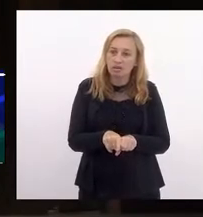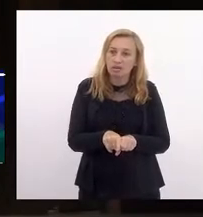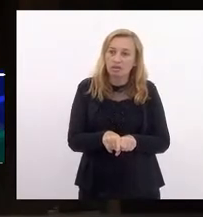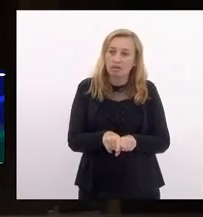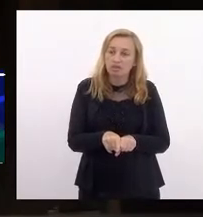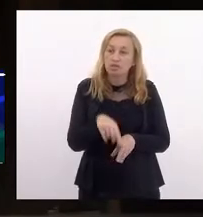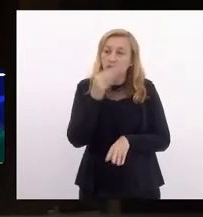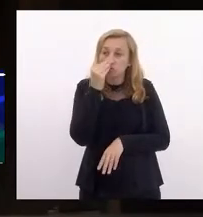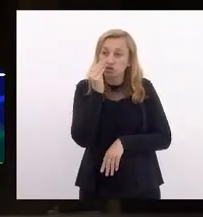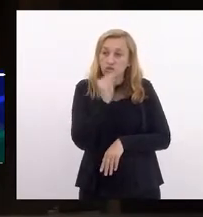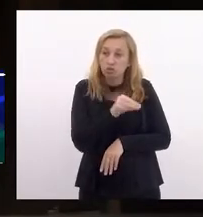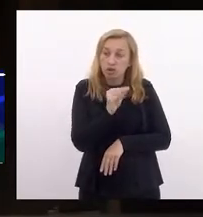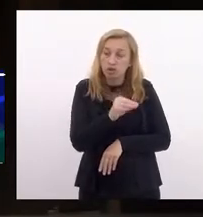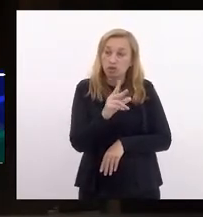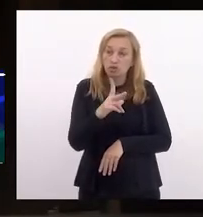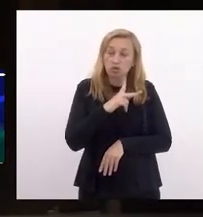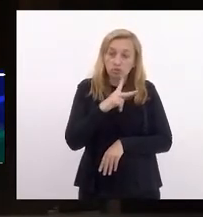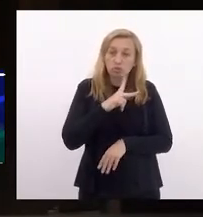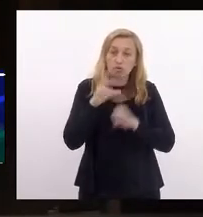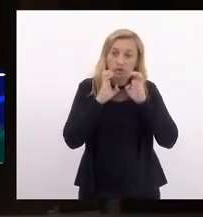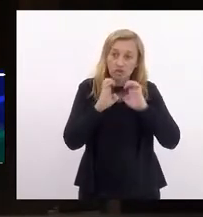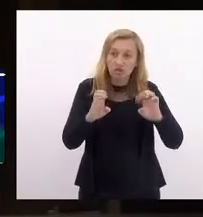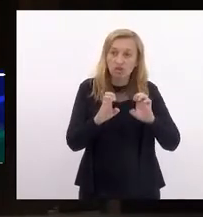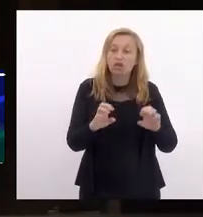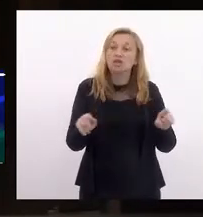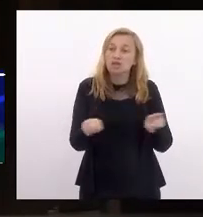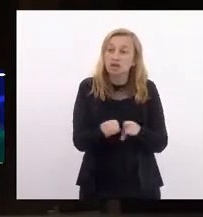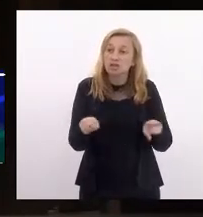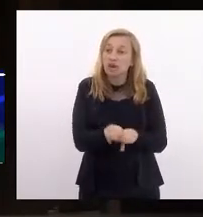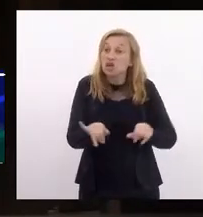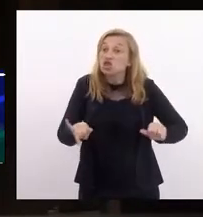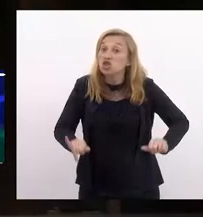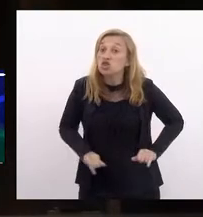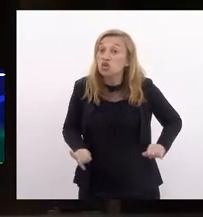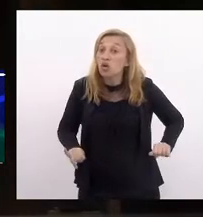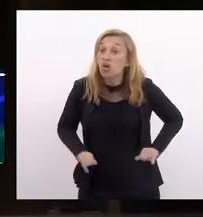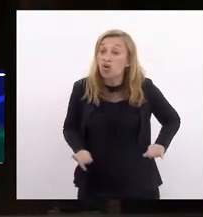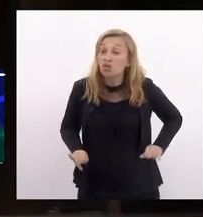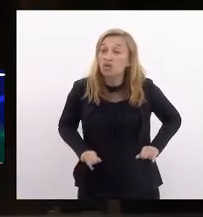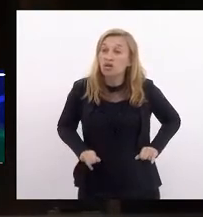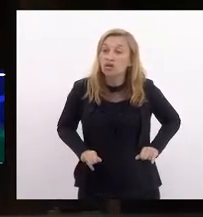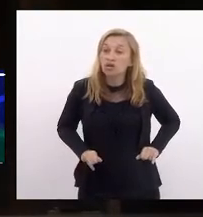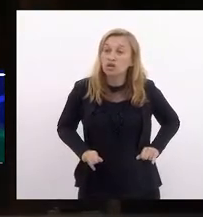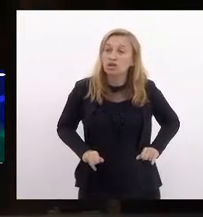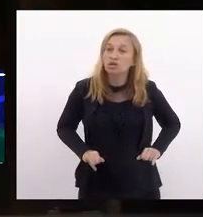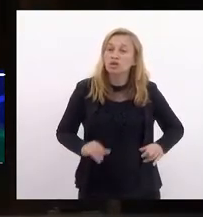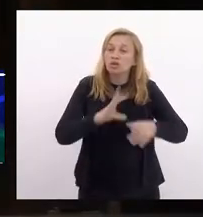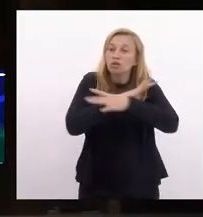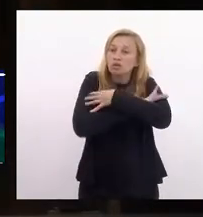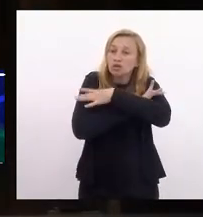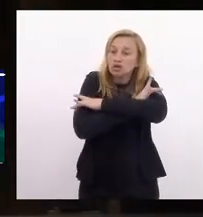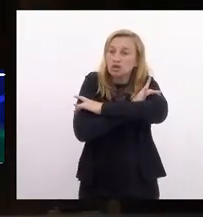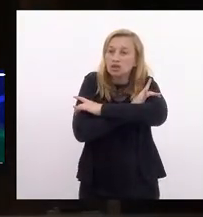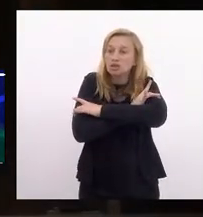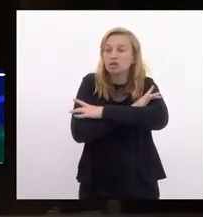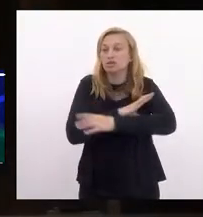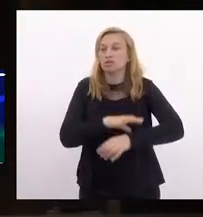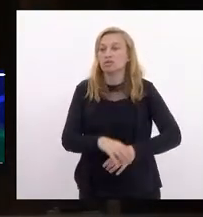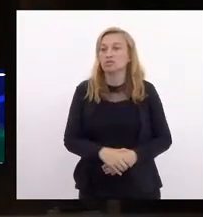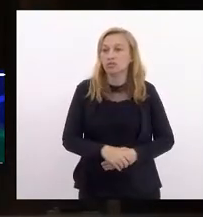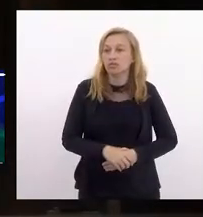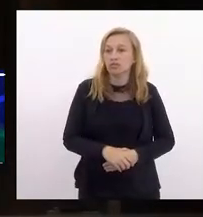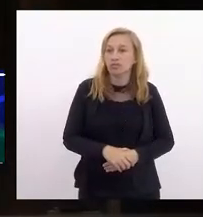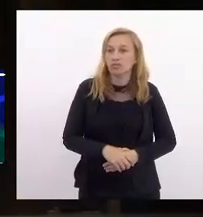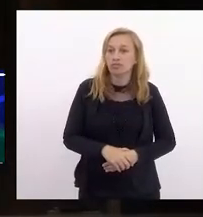e a discriminação que os próprios evangélicos também sofre tanto quanto os umbandistas e candomblecistas